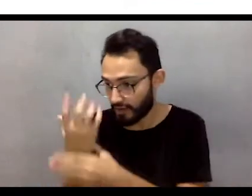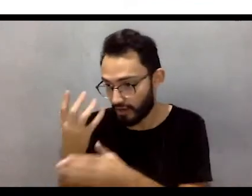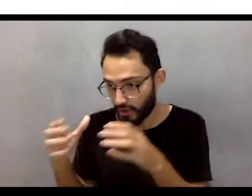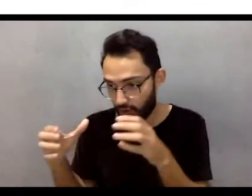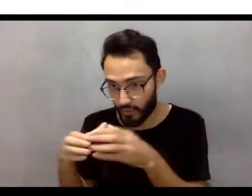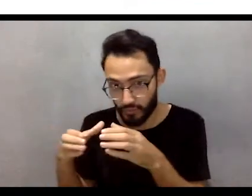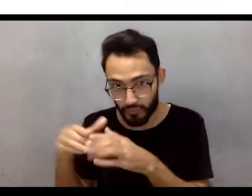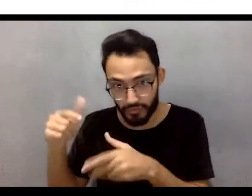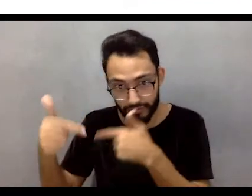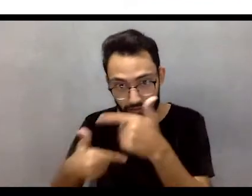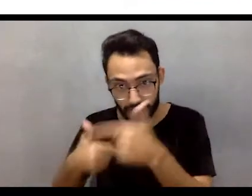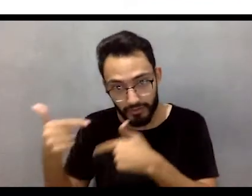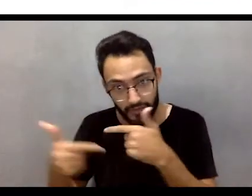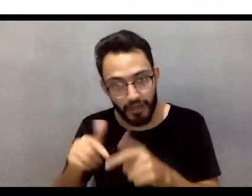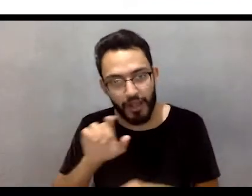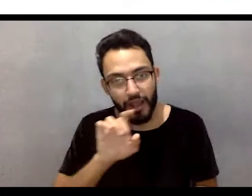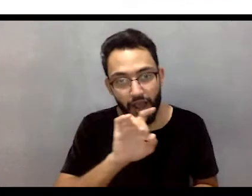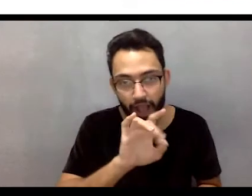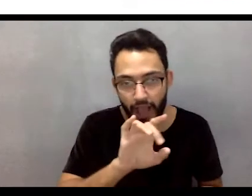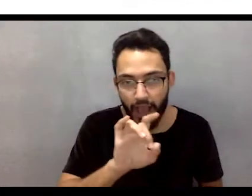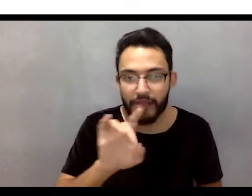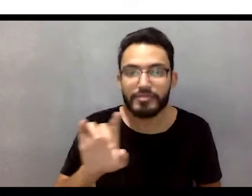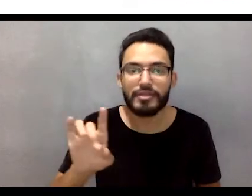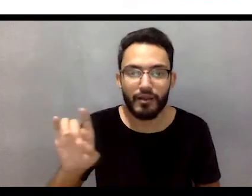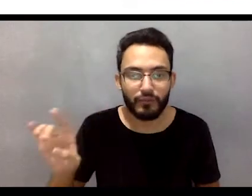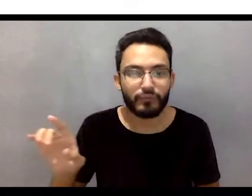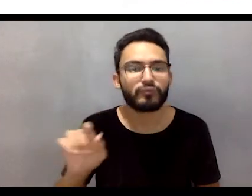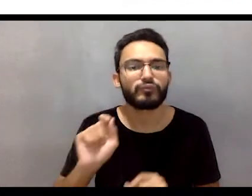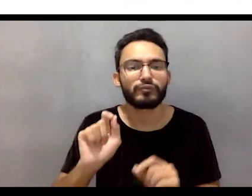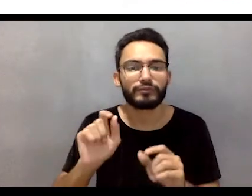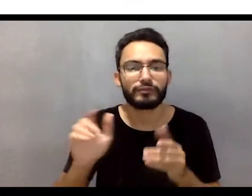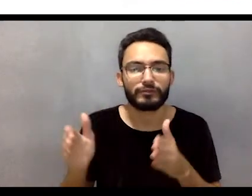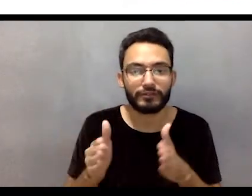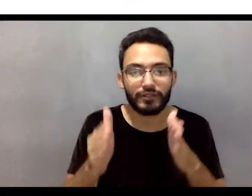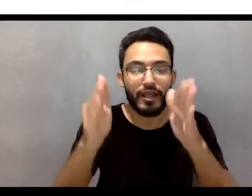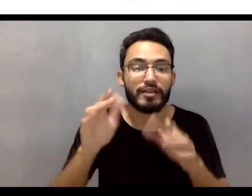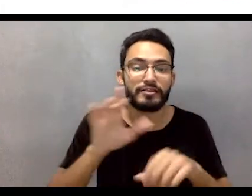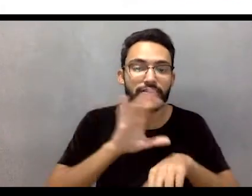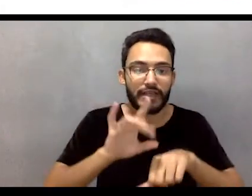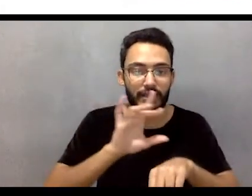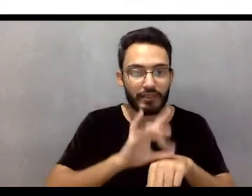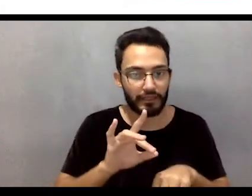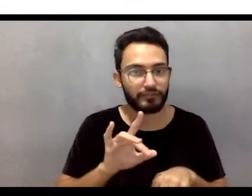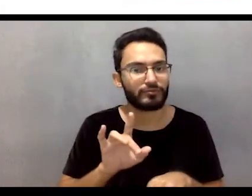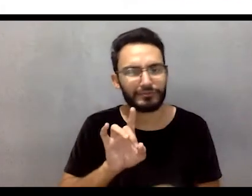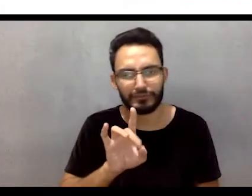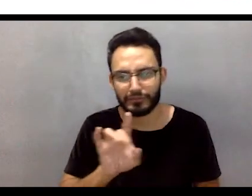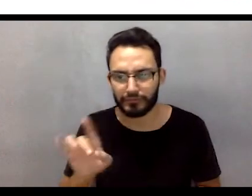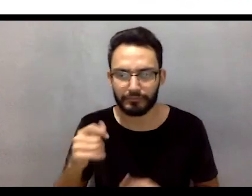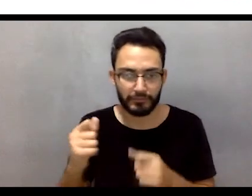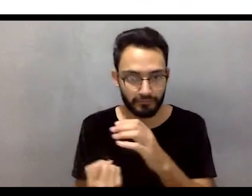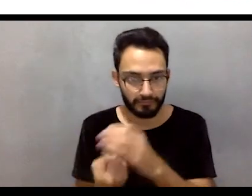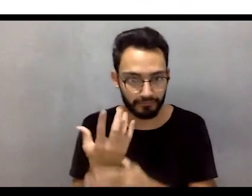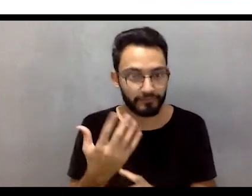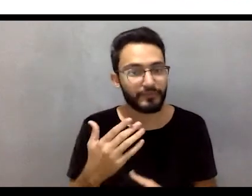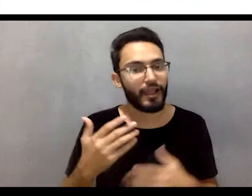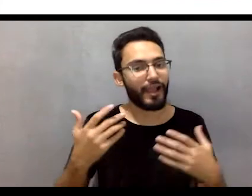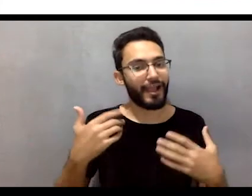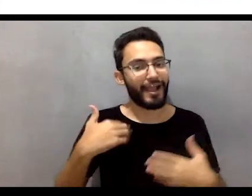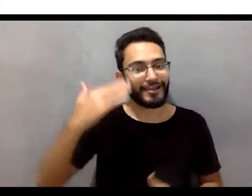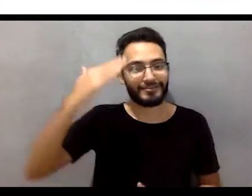grupo de trabalho para cada um desses direcionadores estratégicos. Aí eu já